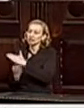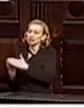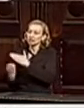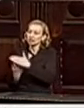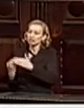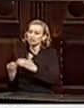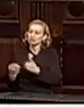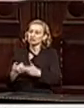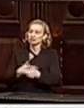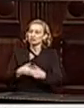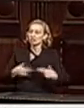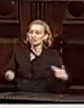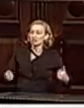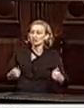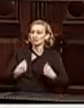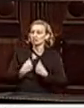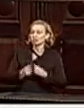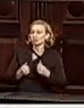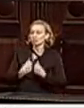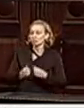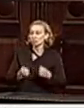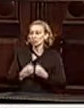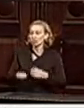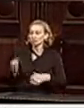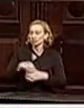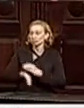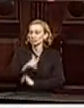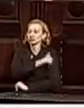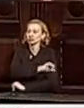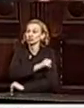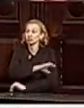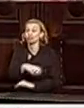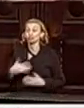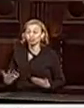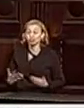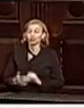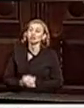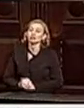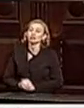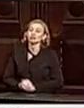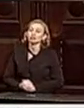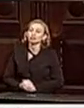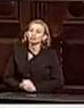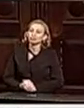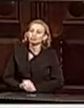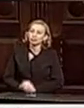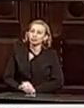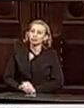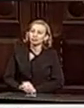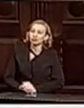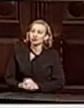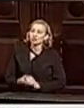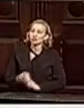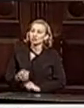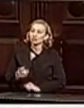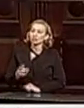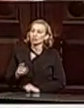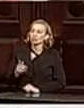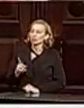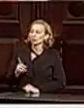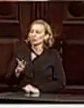claro, como contrapartida, o recebimento de benesses através das propinas que